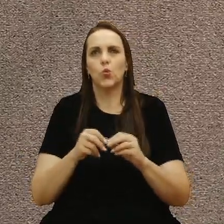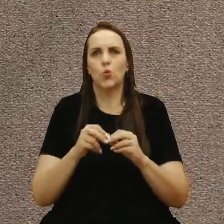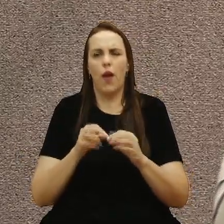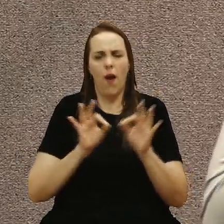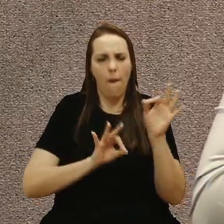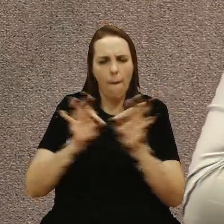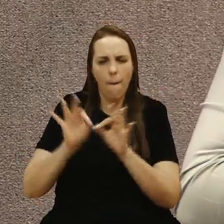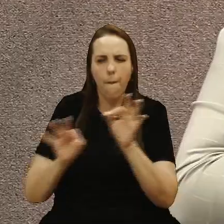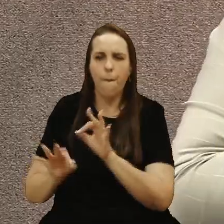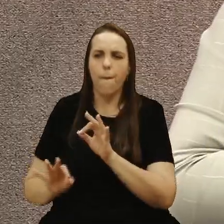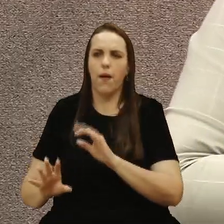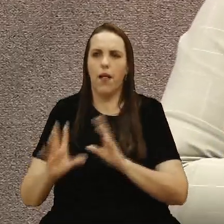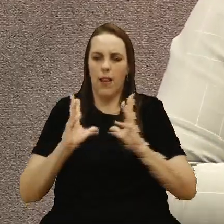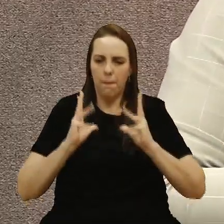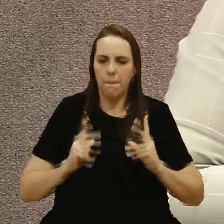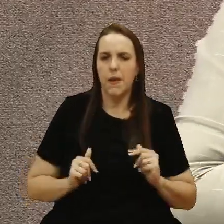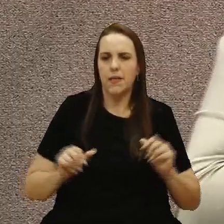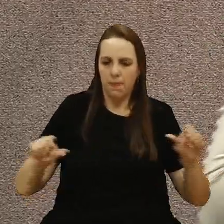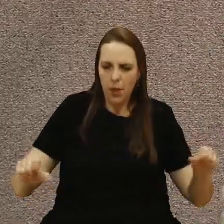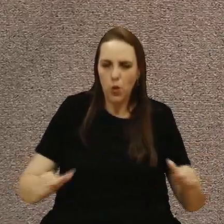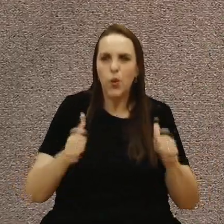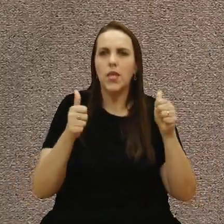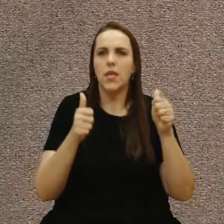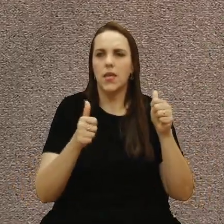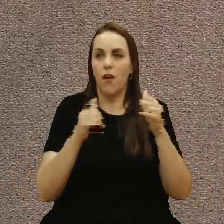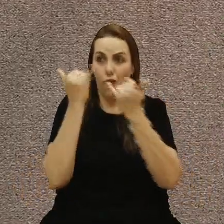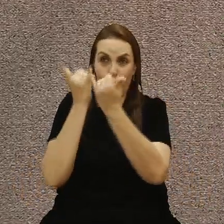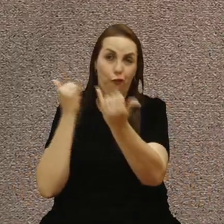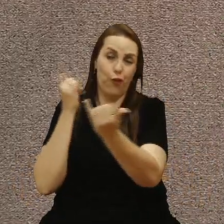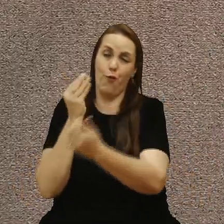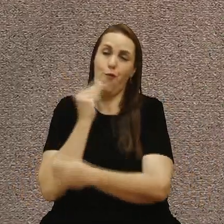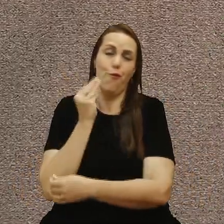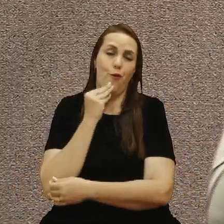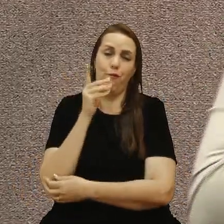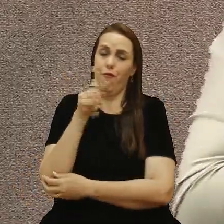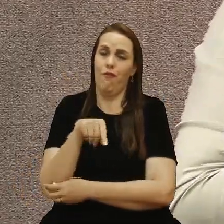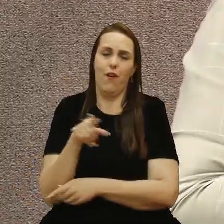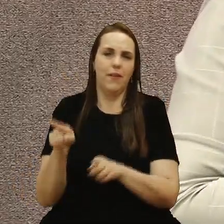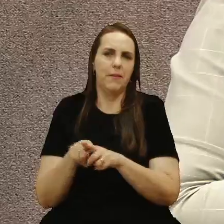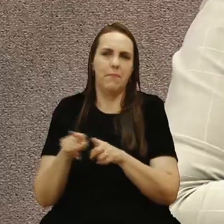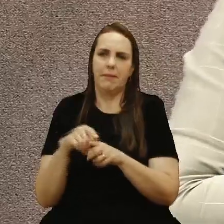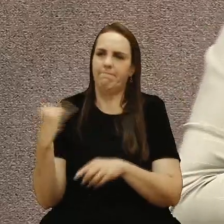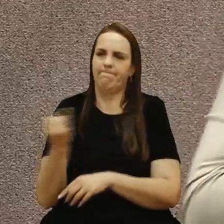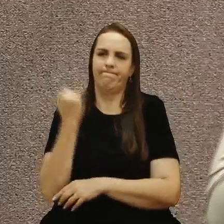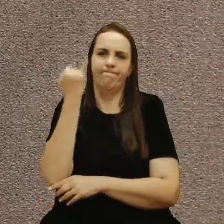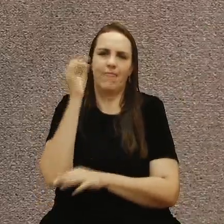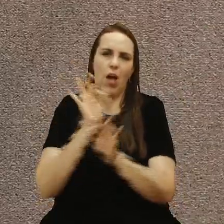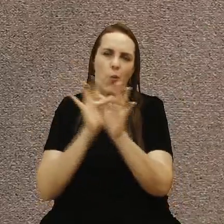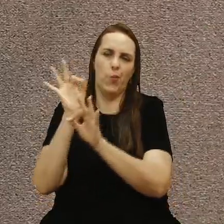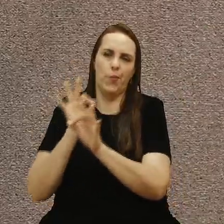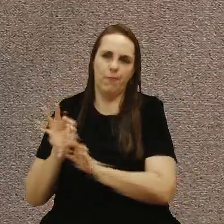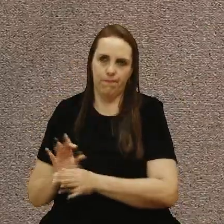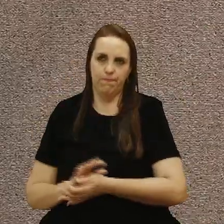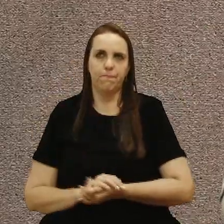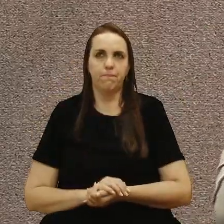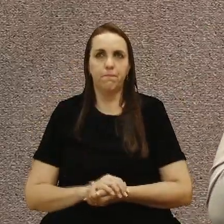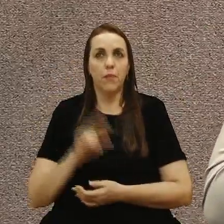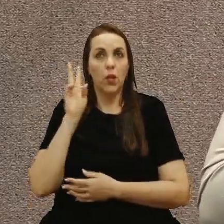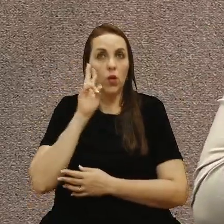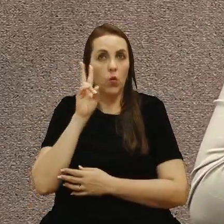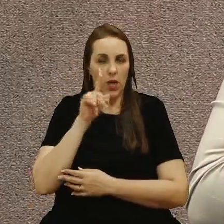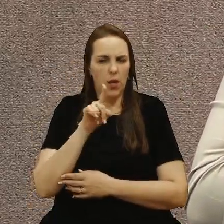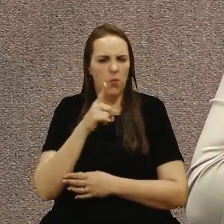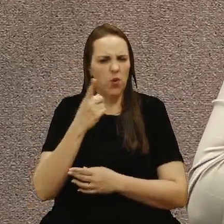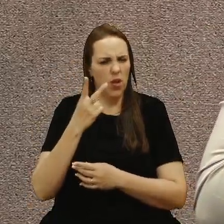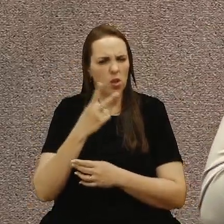urbanização, repaginação da cidade e certamente a questão da fiação dos cabos faz toda a diferença. Eu lembro, inclusive, acho que agora no ano de